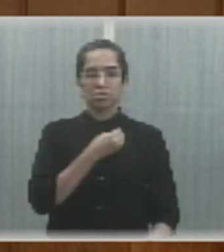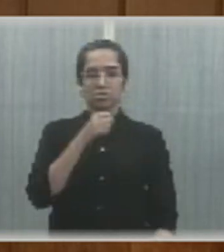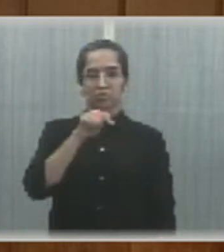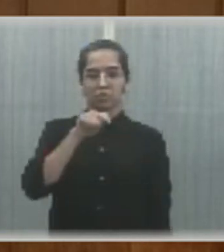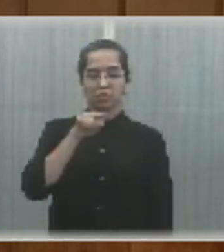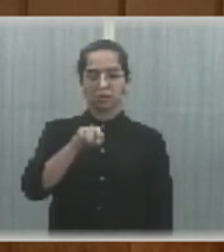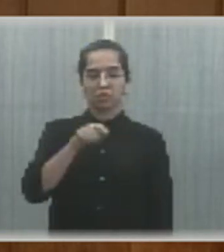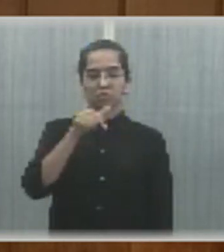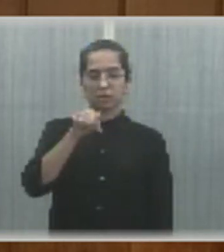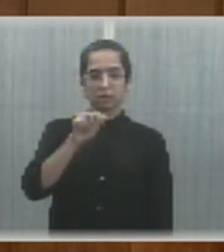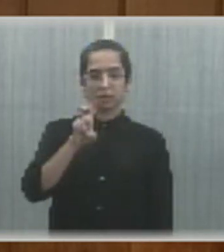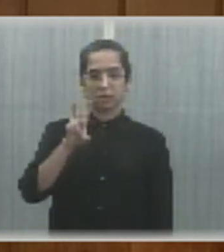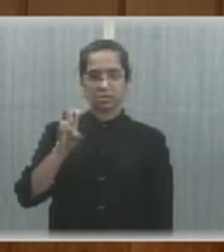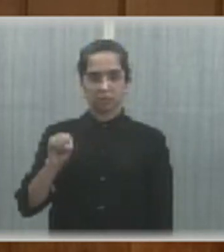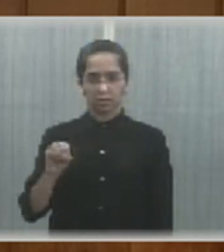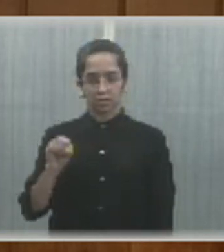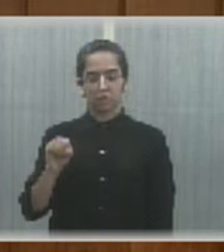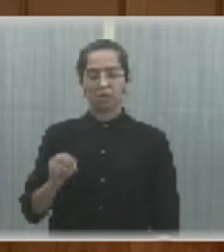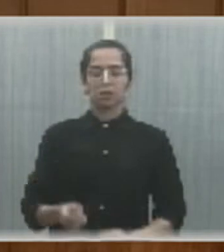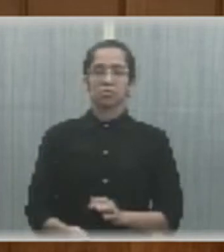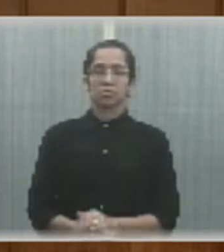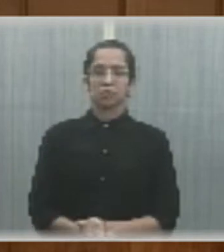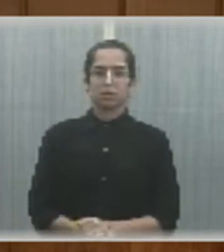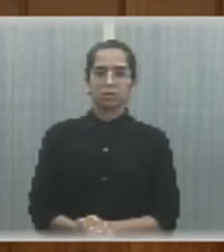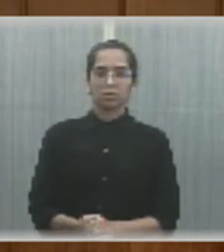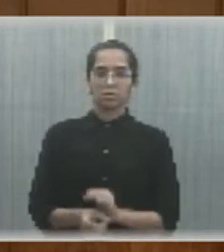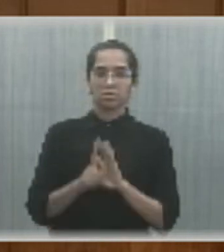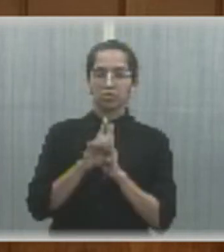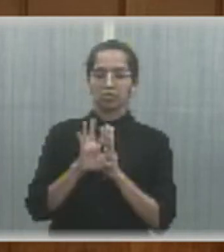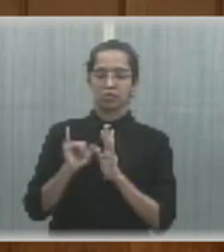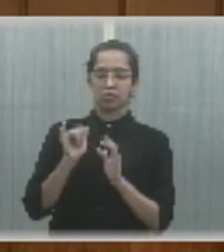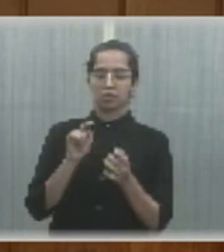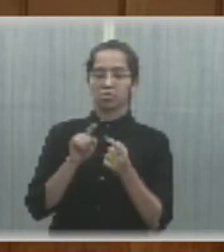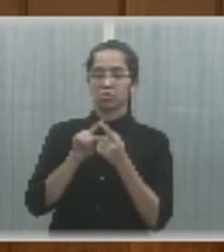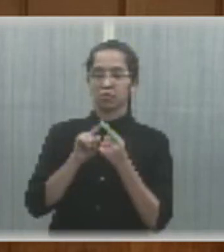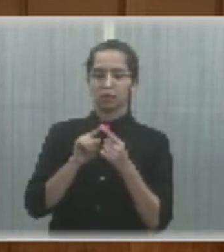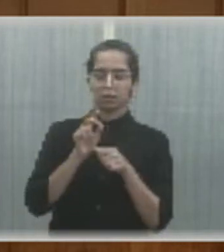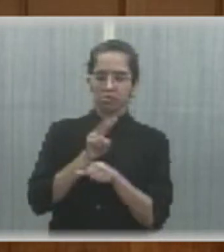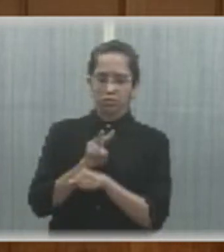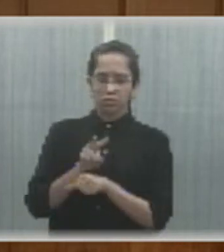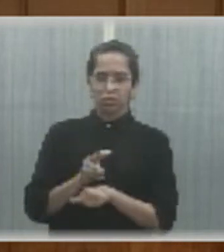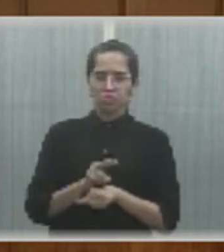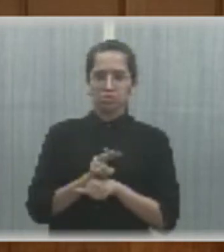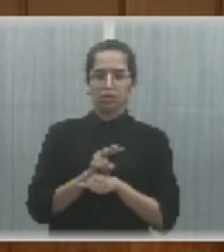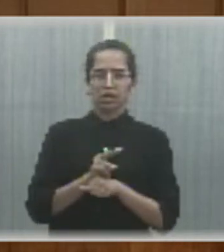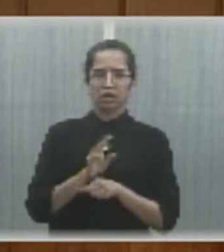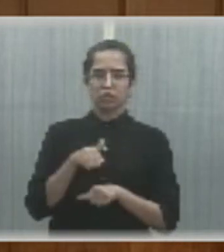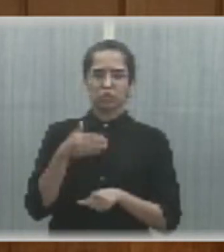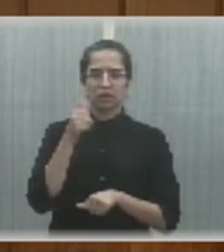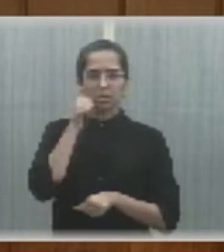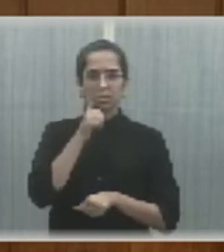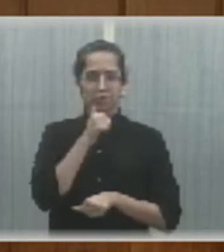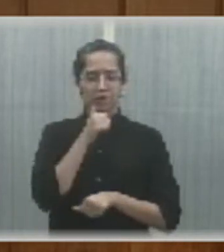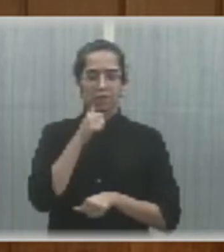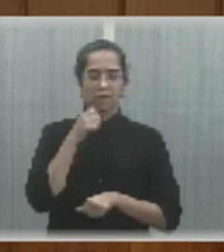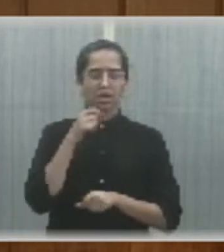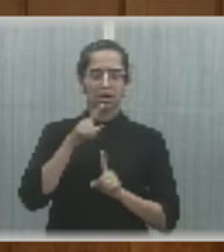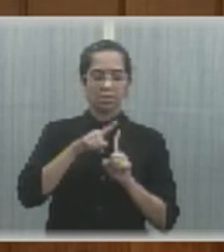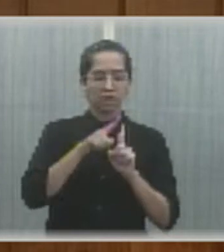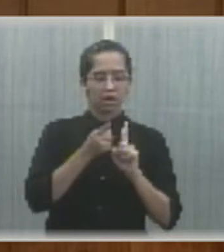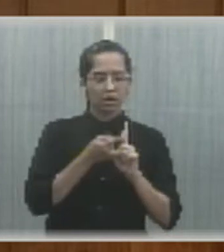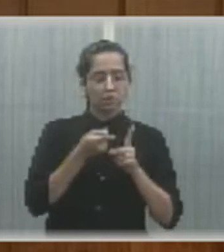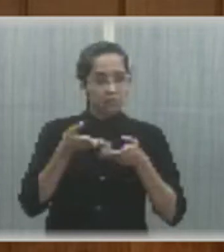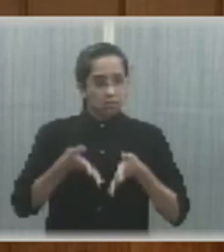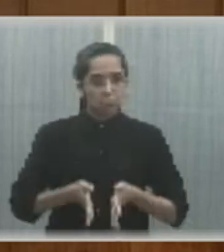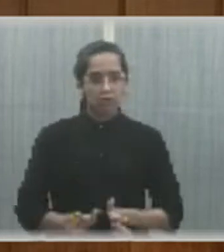7.750, a lei de humanização do parto, e afirmou que está aberta ao diálogo com as instituições